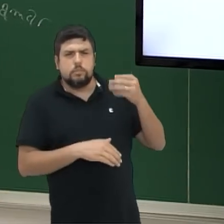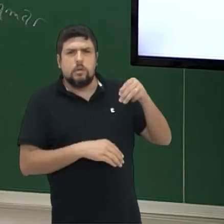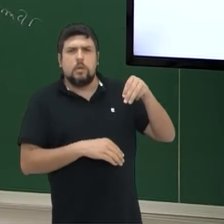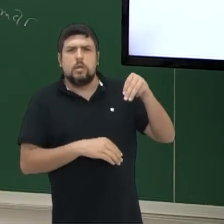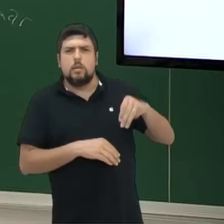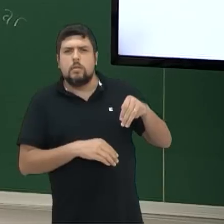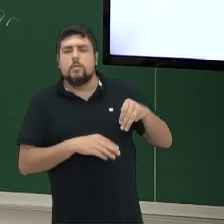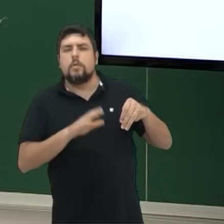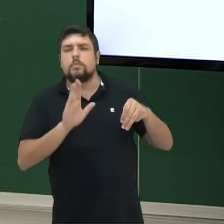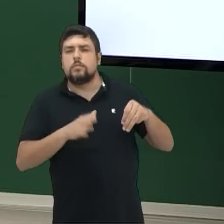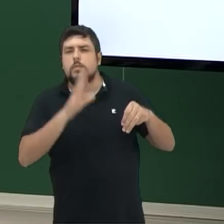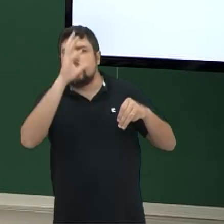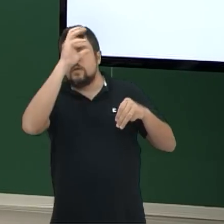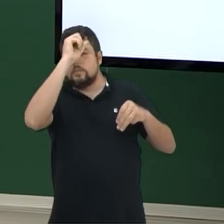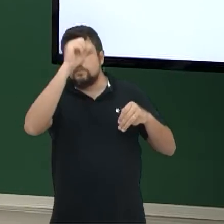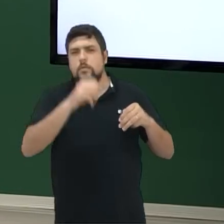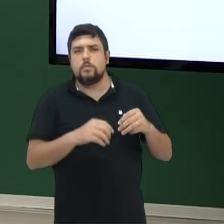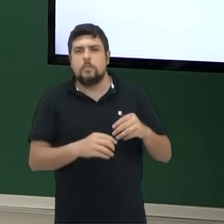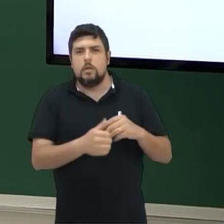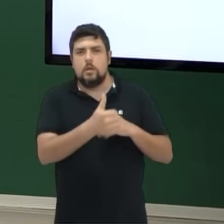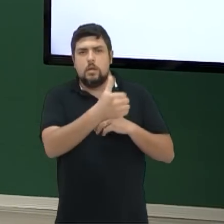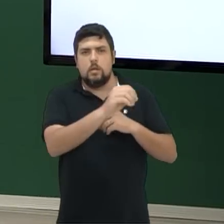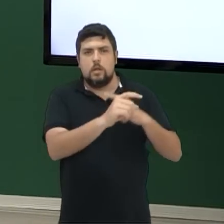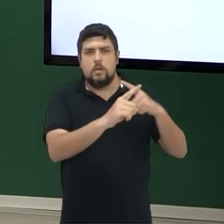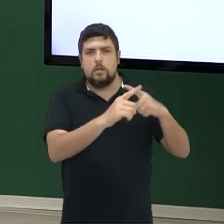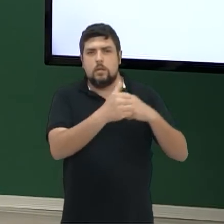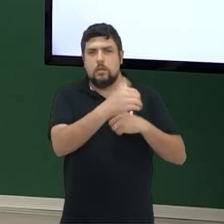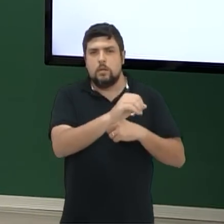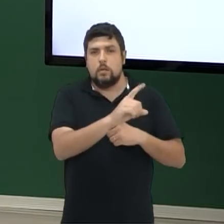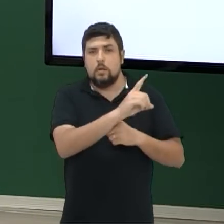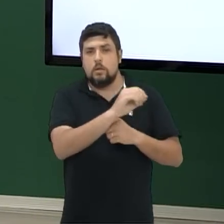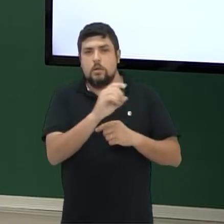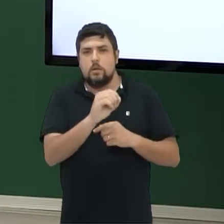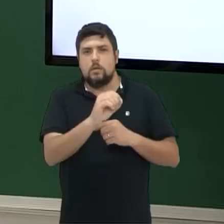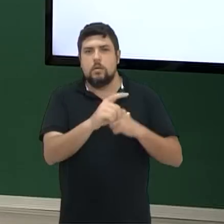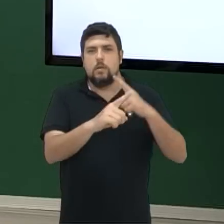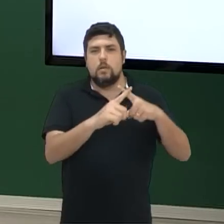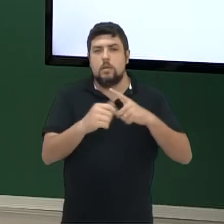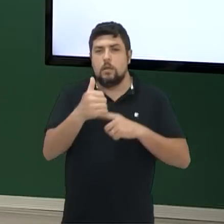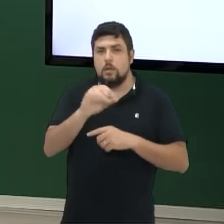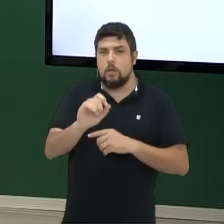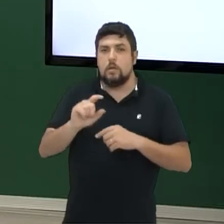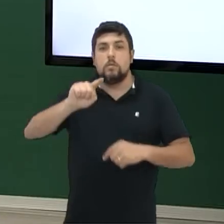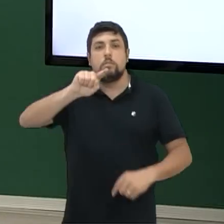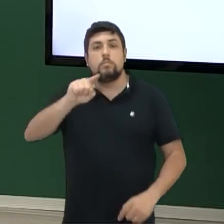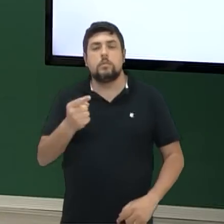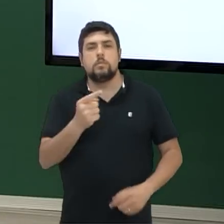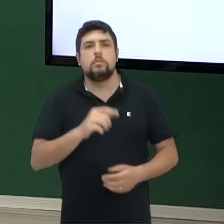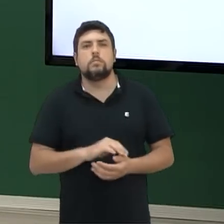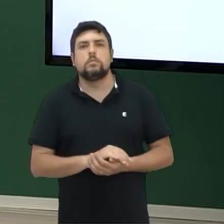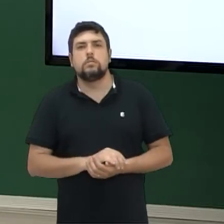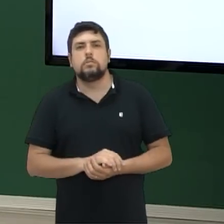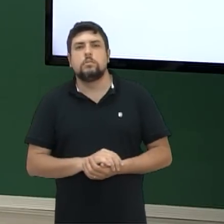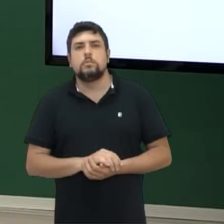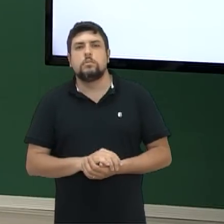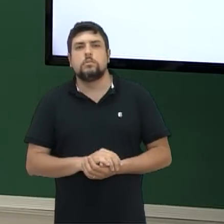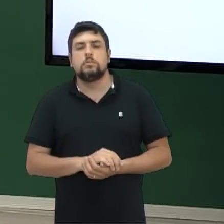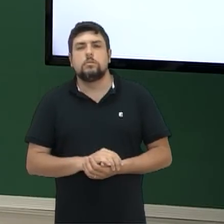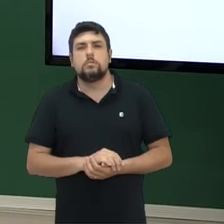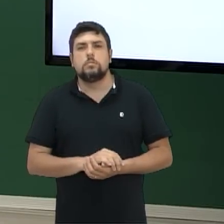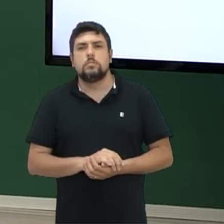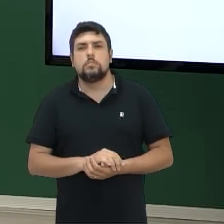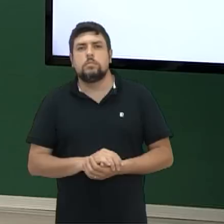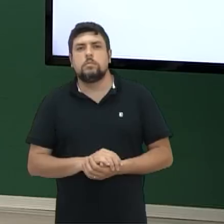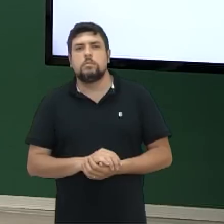10 vezes 10, 100. 100 vezes 10, 1000. Uma vez que a gente tem aqui o 1000, vamos